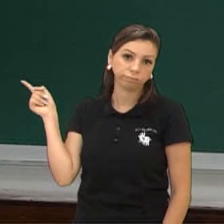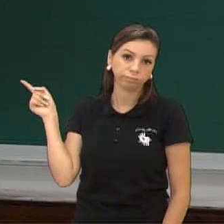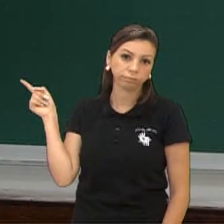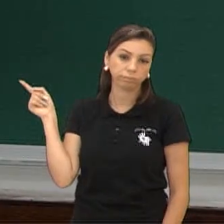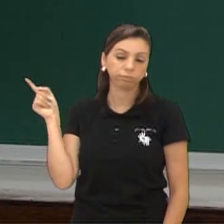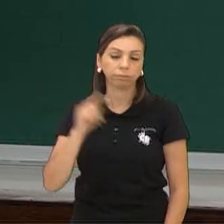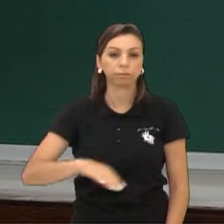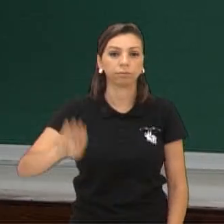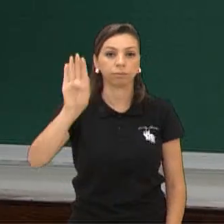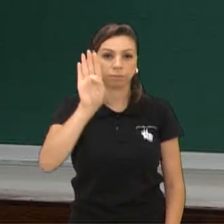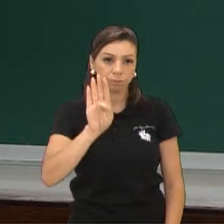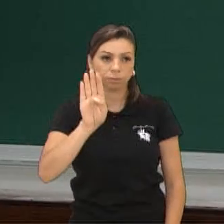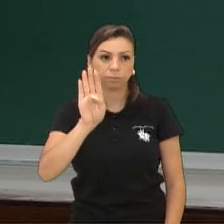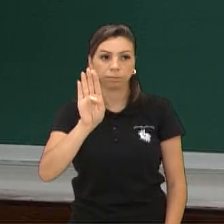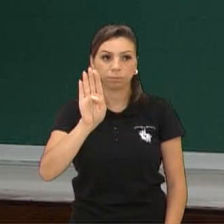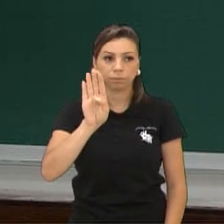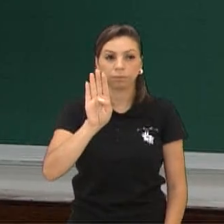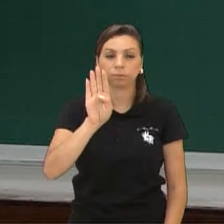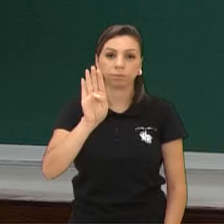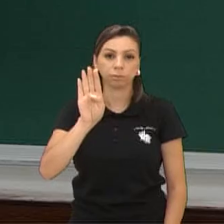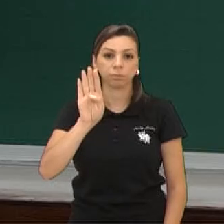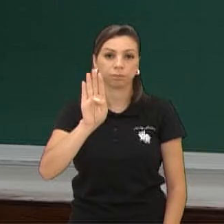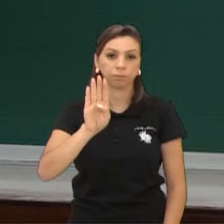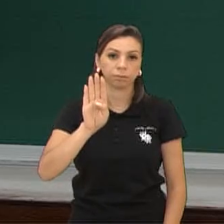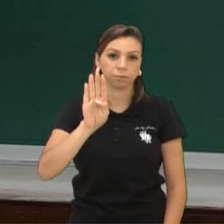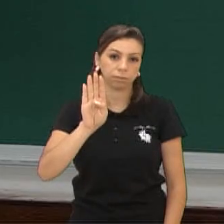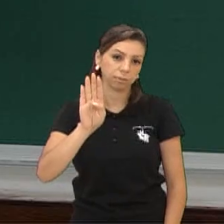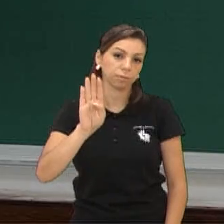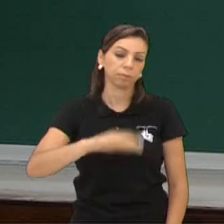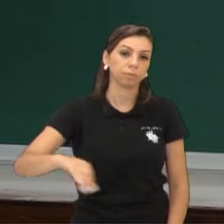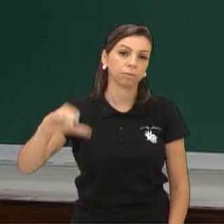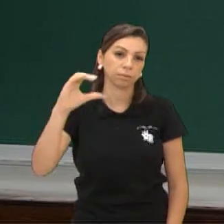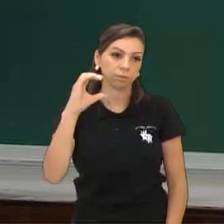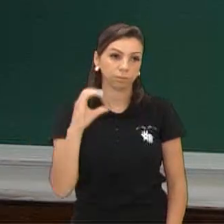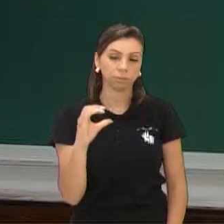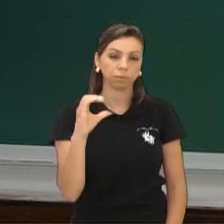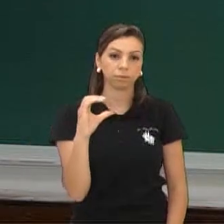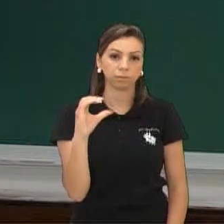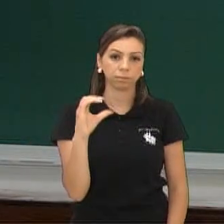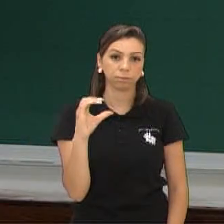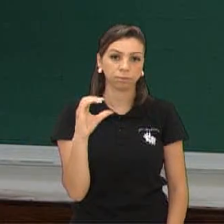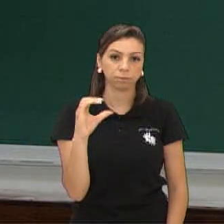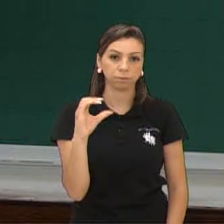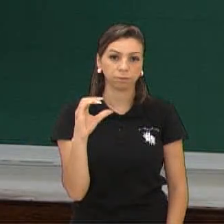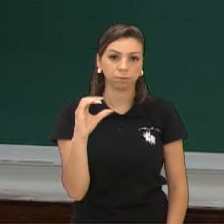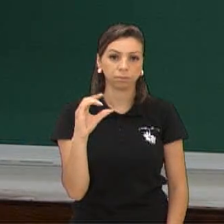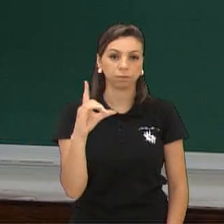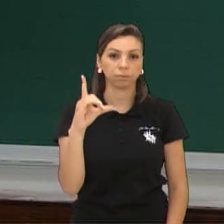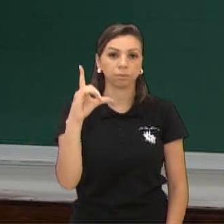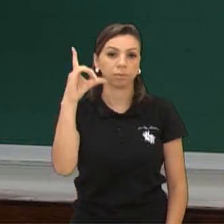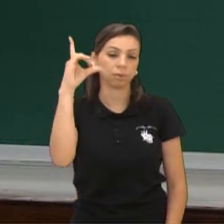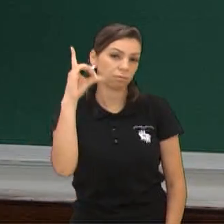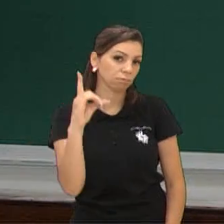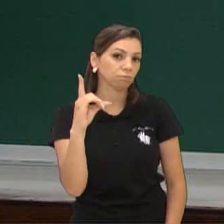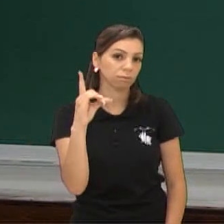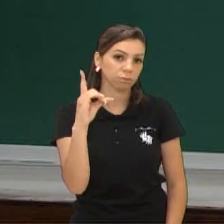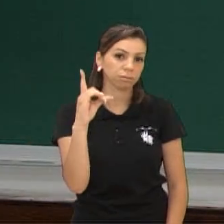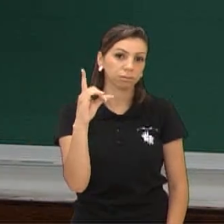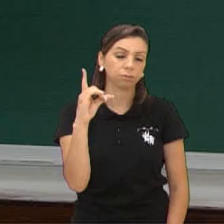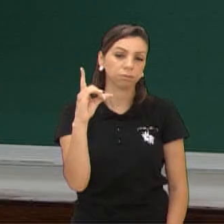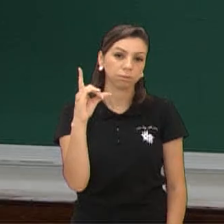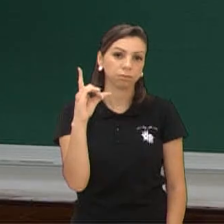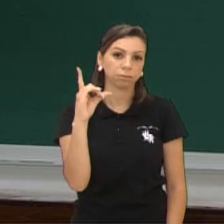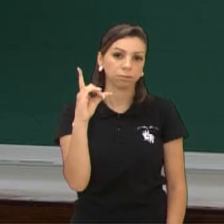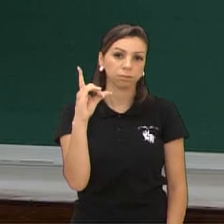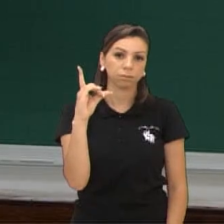hidroviário. Letra B, ferroviário, rodoviário e aéreo. Letra C, marítimo, pluvial e aéreo. Letra